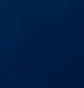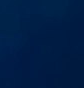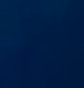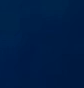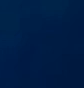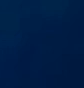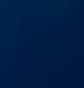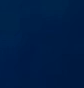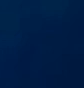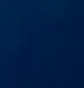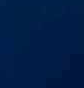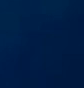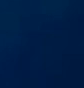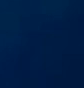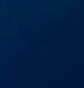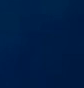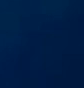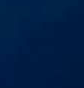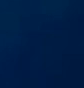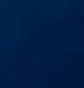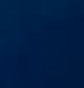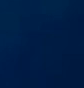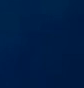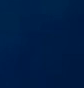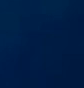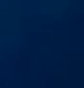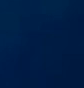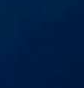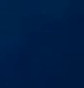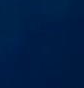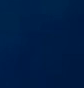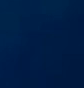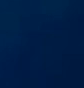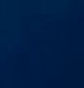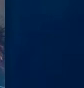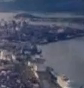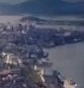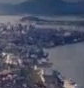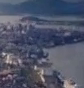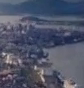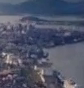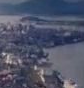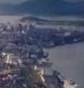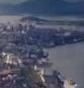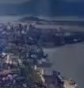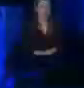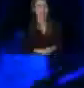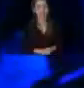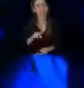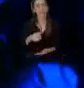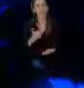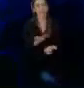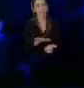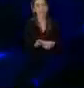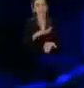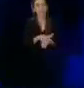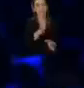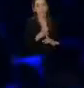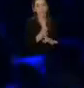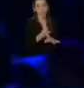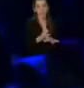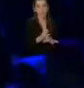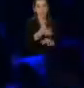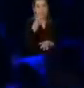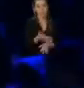eh e começa a falar muito tem um grupo de pessoas que acreditam nisso você começa a falar outras coisas tem um grupo de